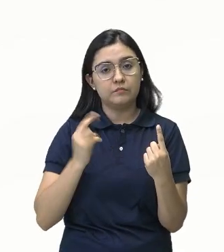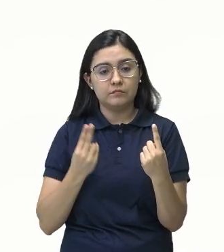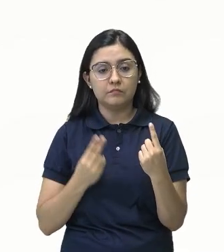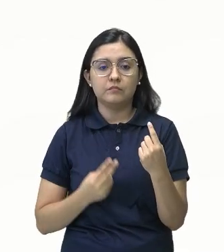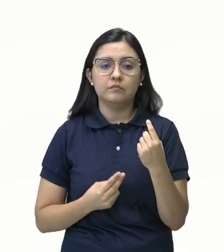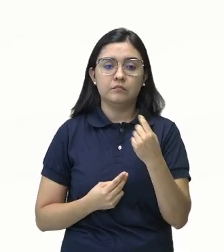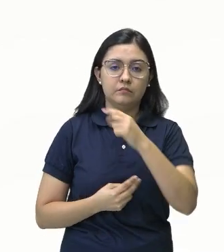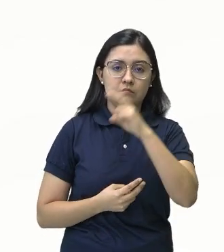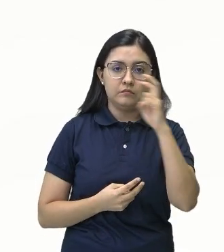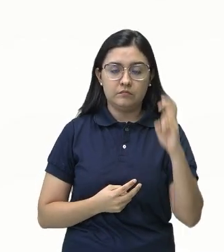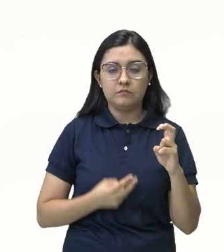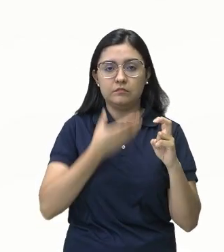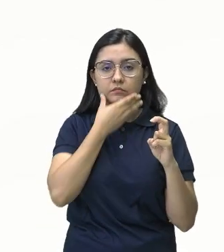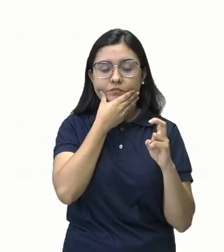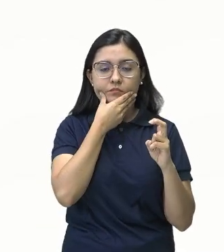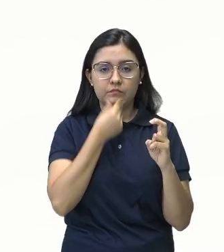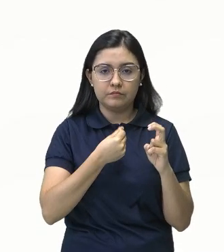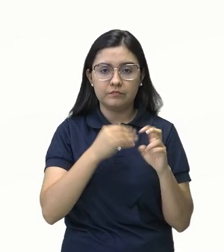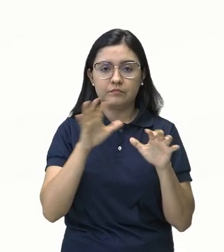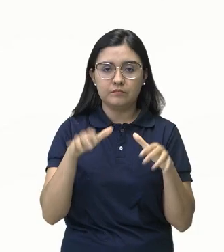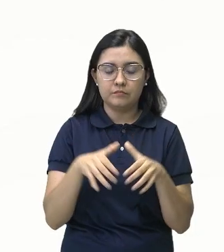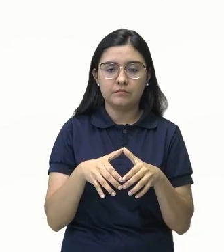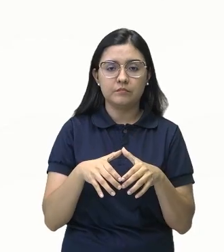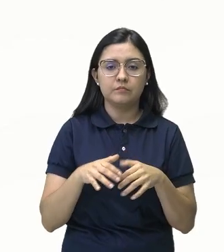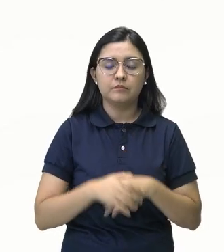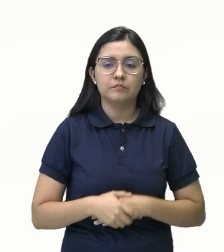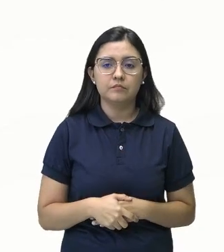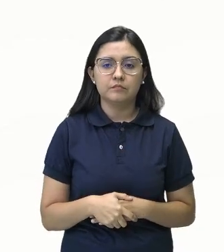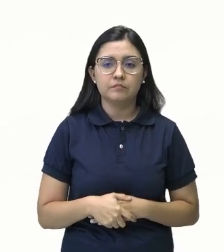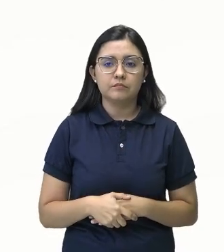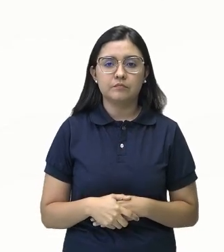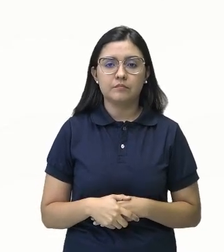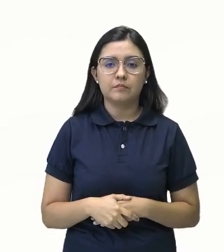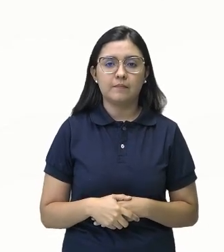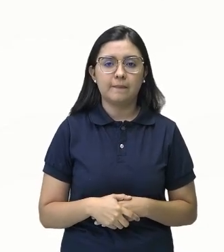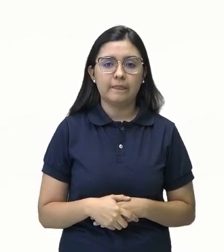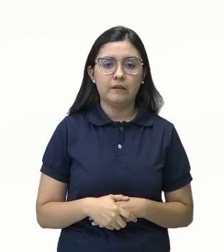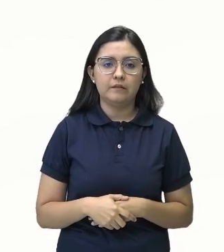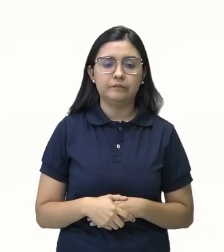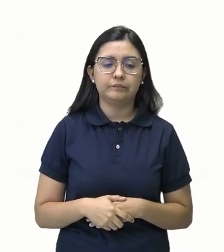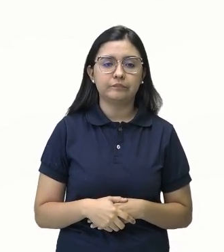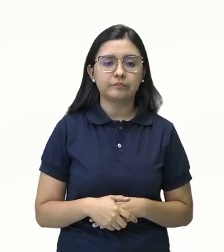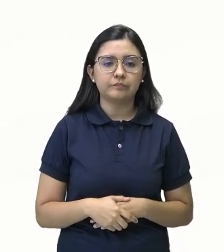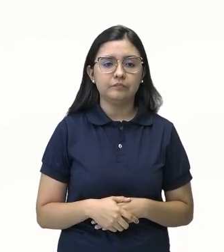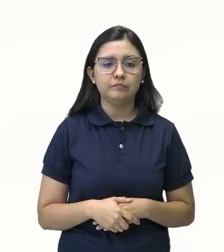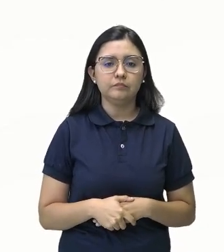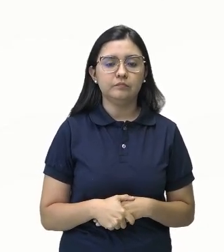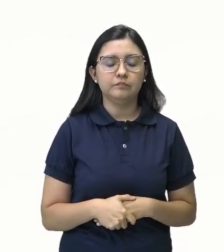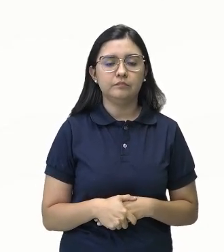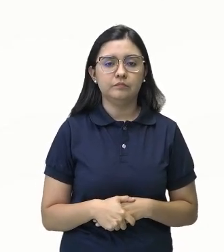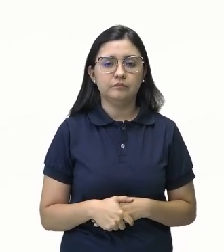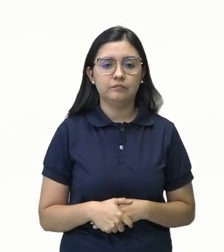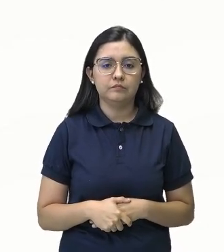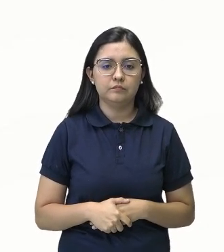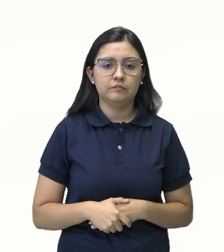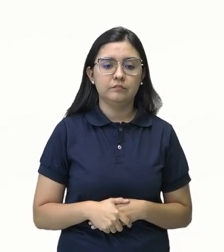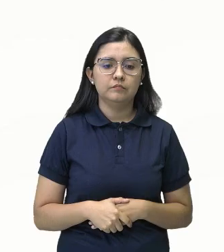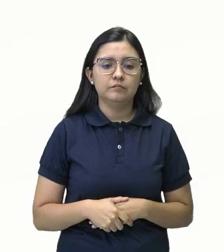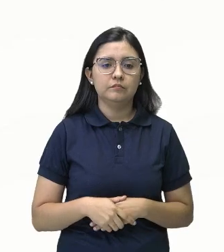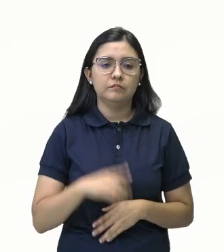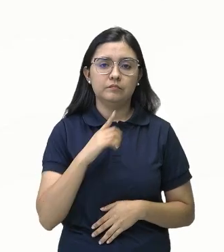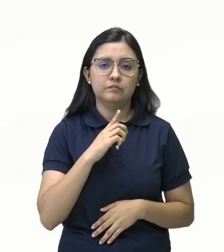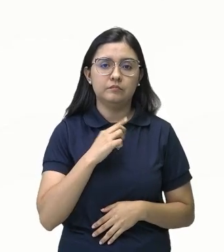tenho exatamente os 5 componentes aí da nossa comissão sendo homens. Então, eu tenho